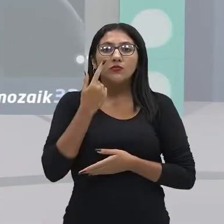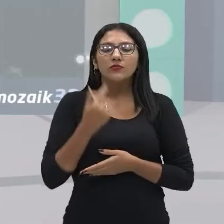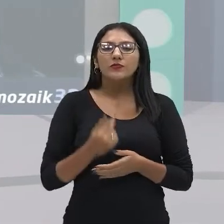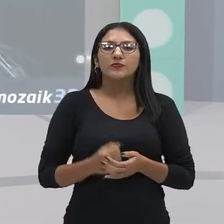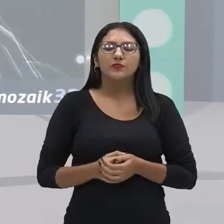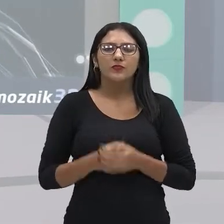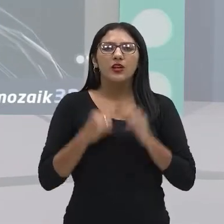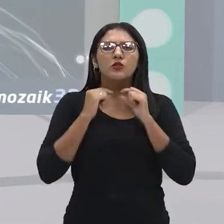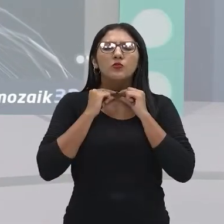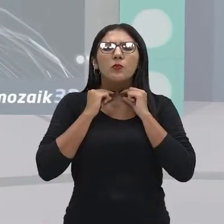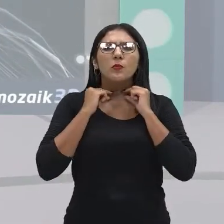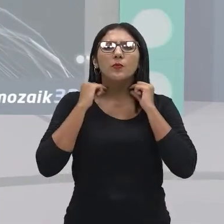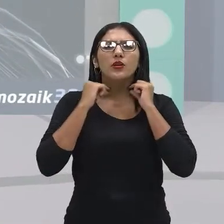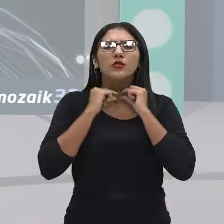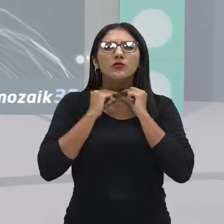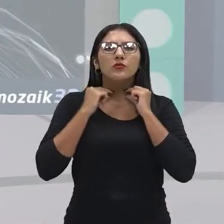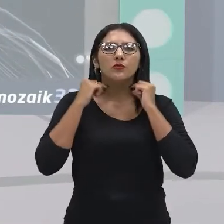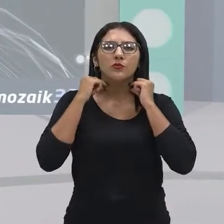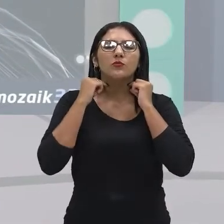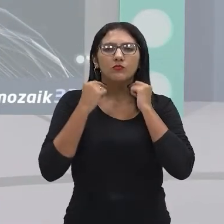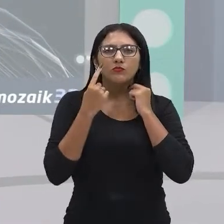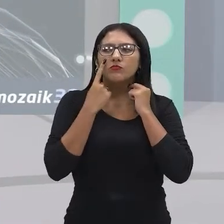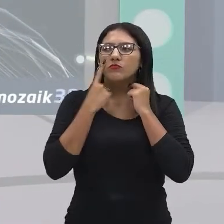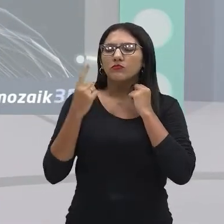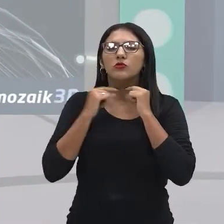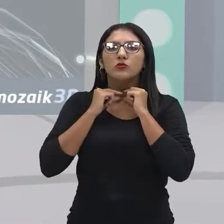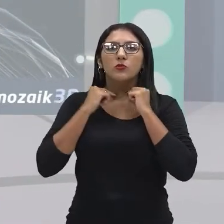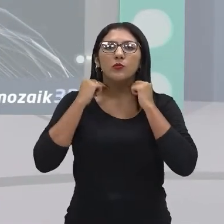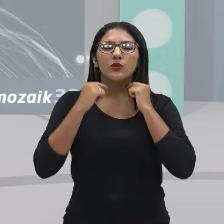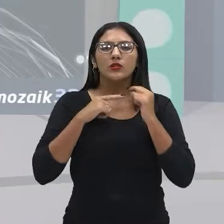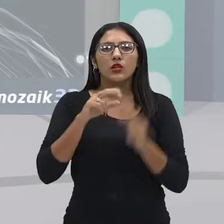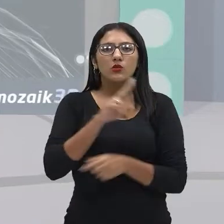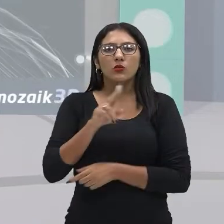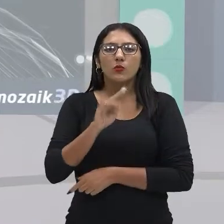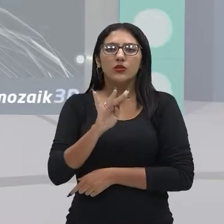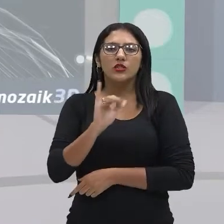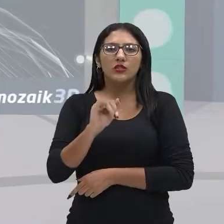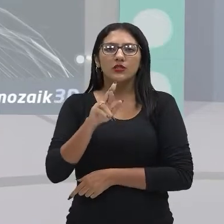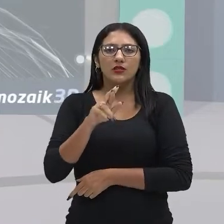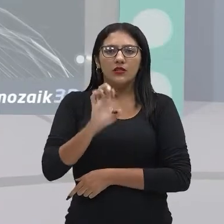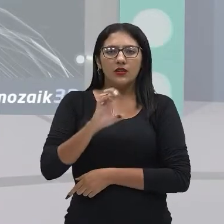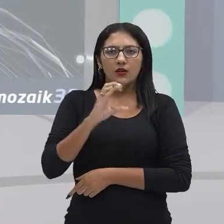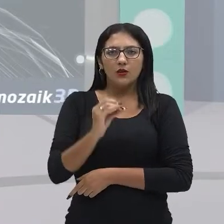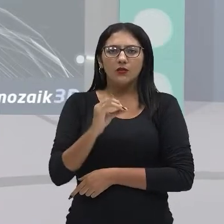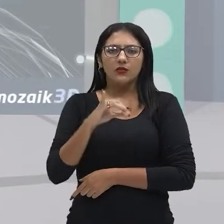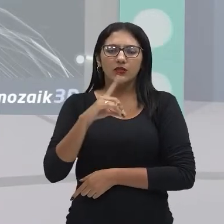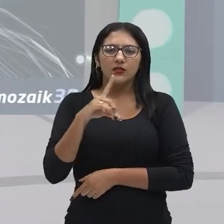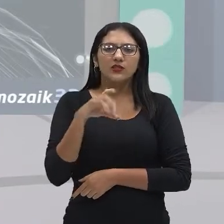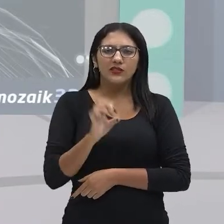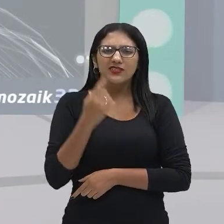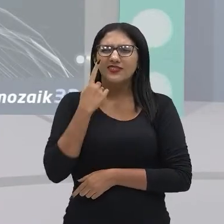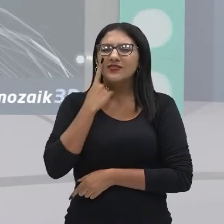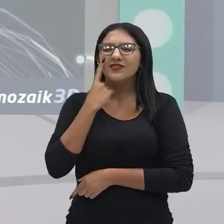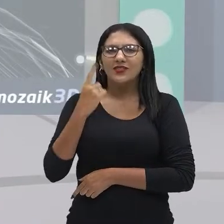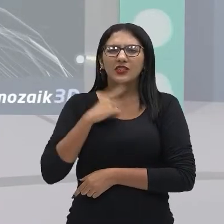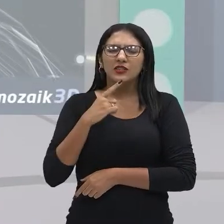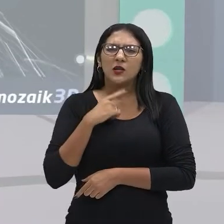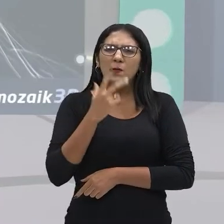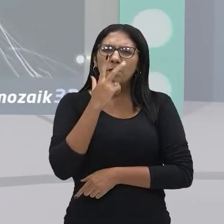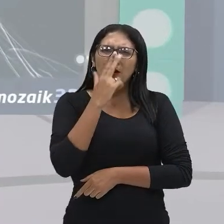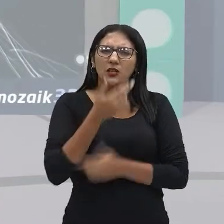no pescoço, aqui, ó, nós temos a tireoide. Tireoide é essa glândula em formato de